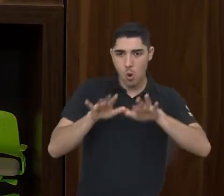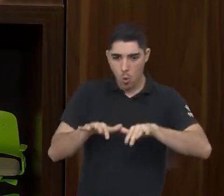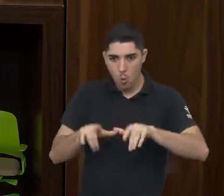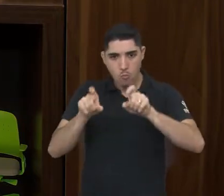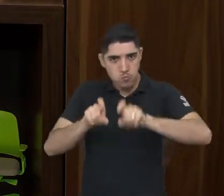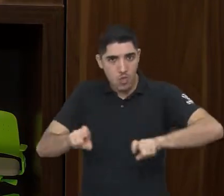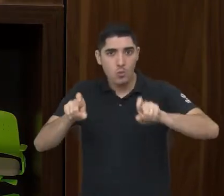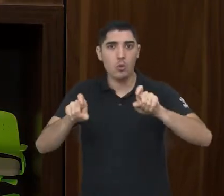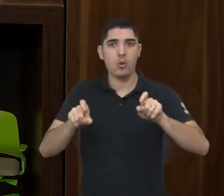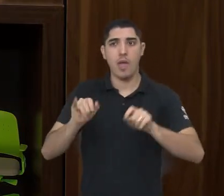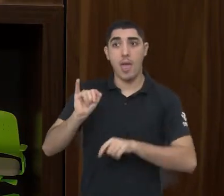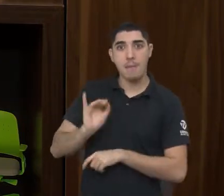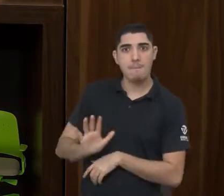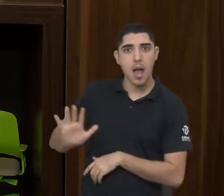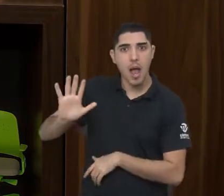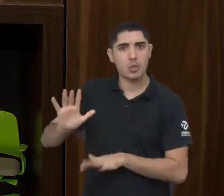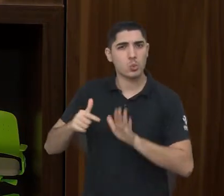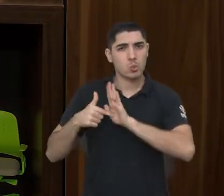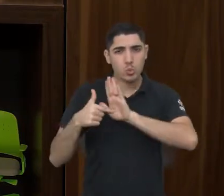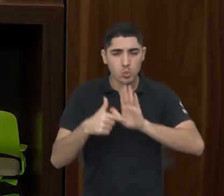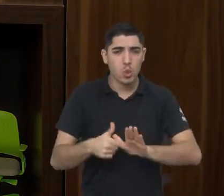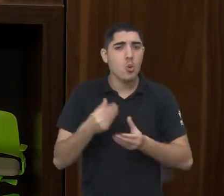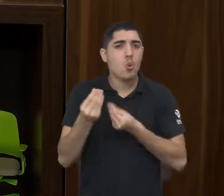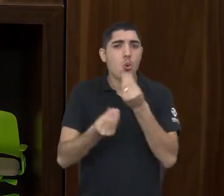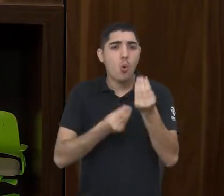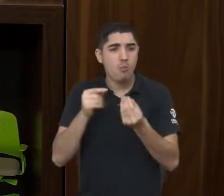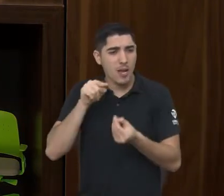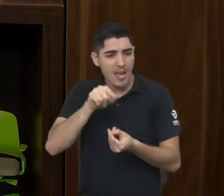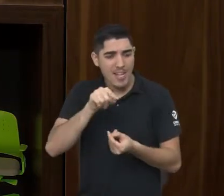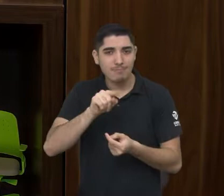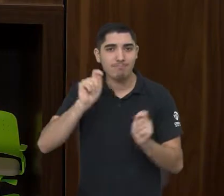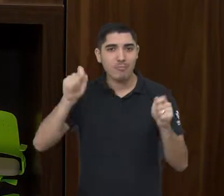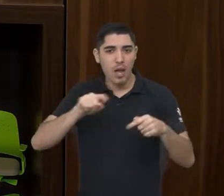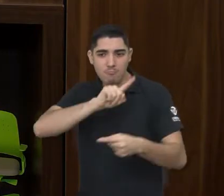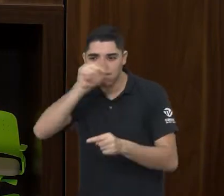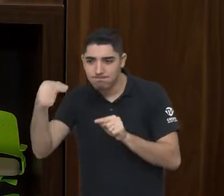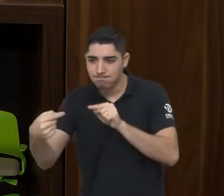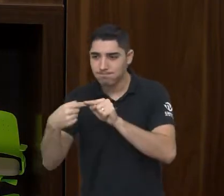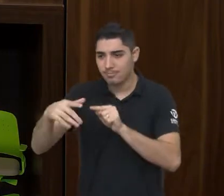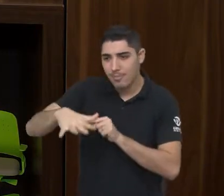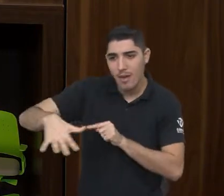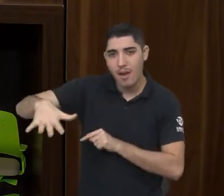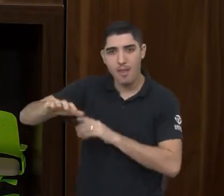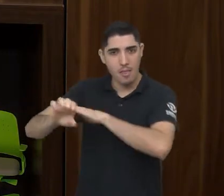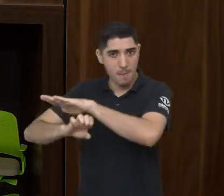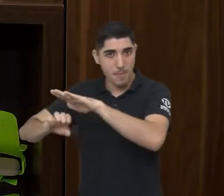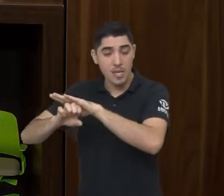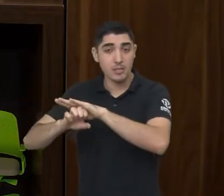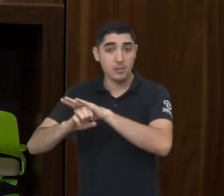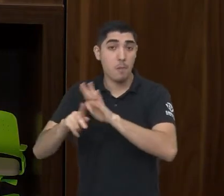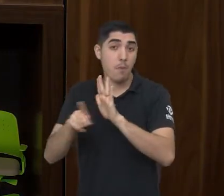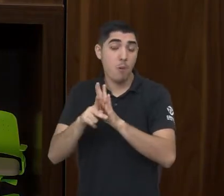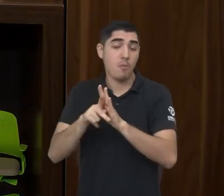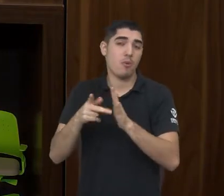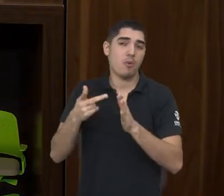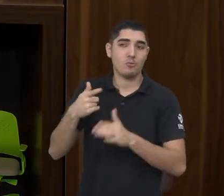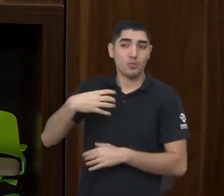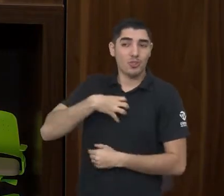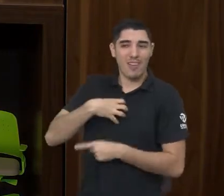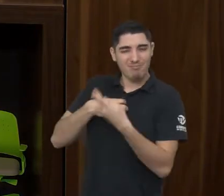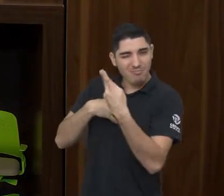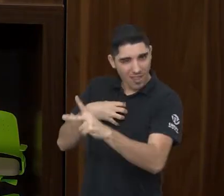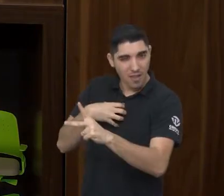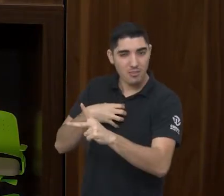as imagens, como é que a gente vai traduzir isso para um ambiente corporativo, né, uma linguagem